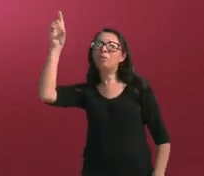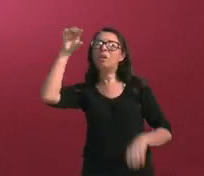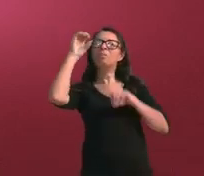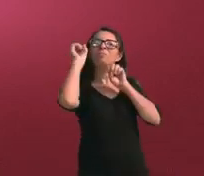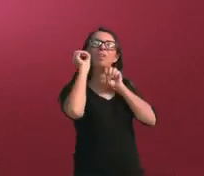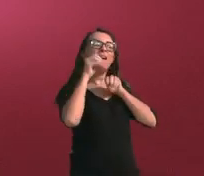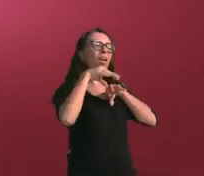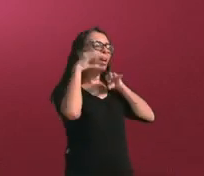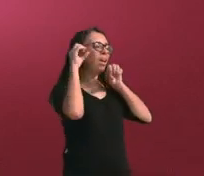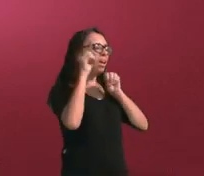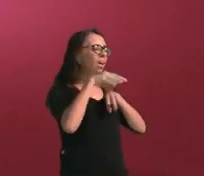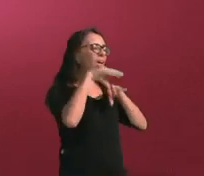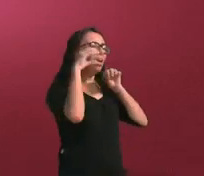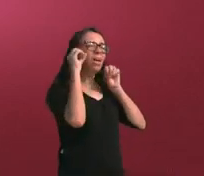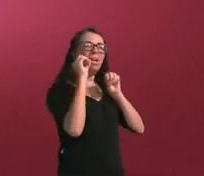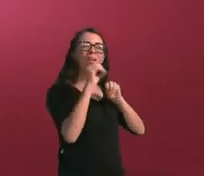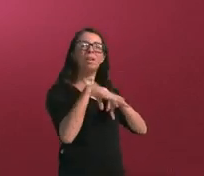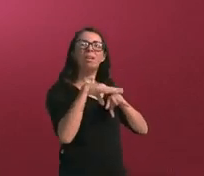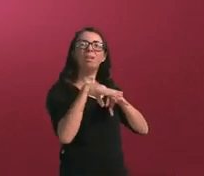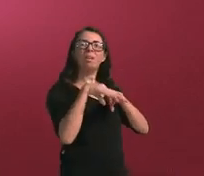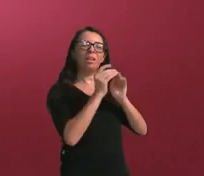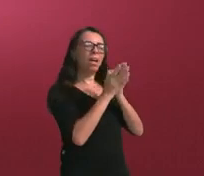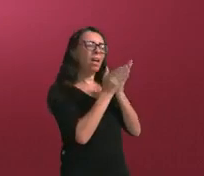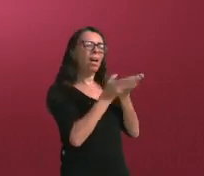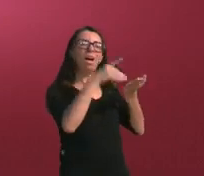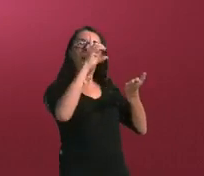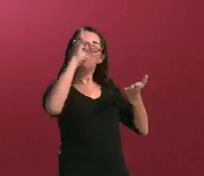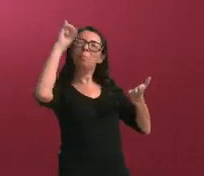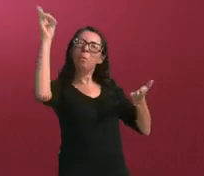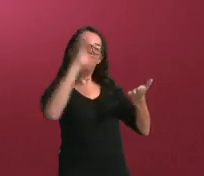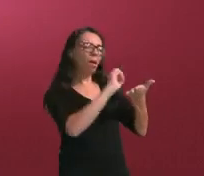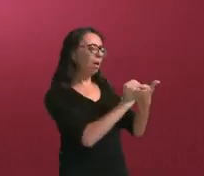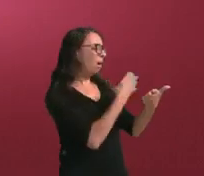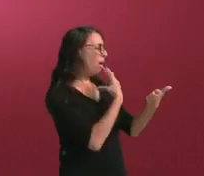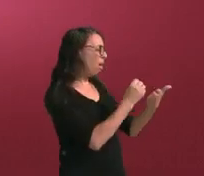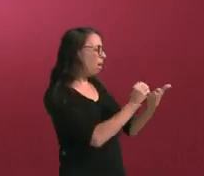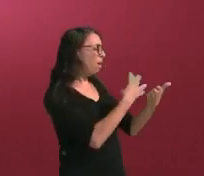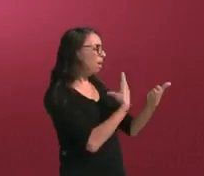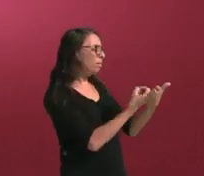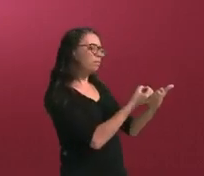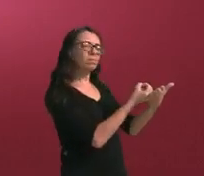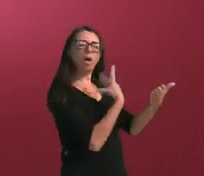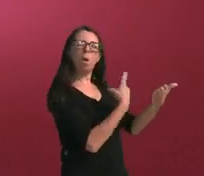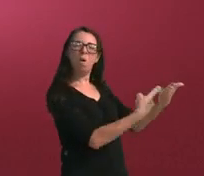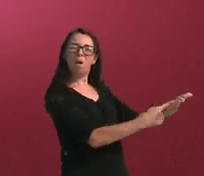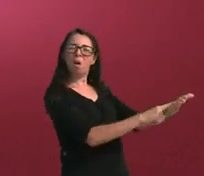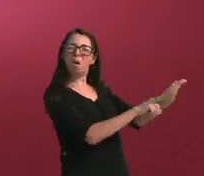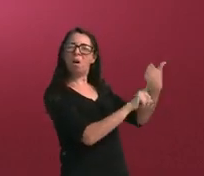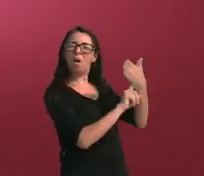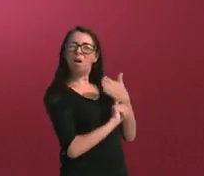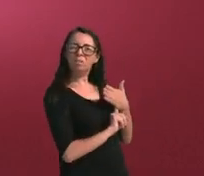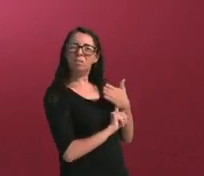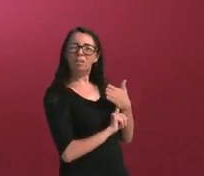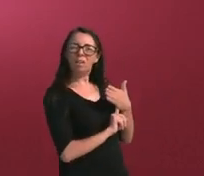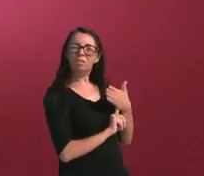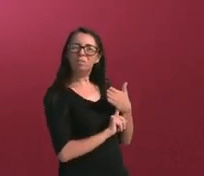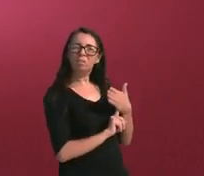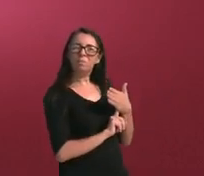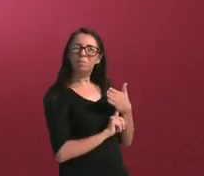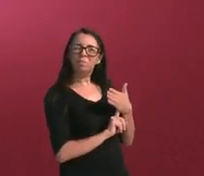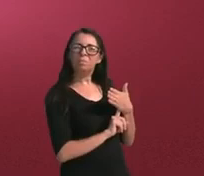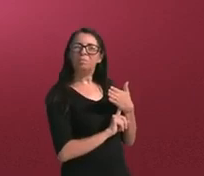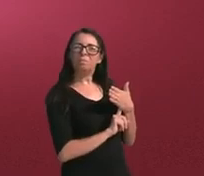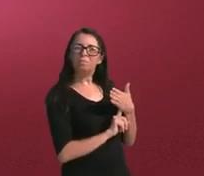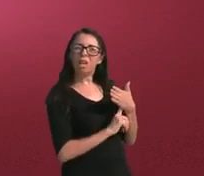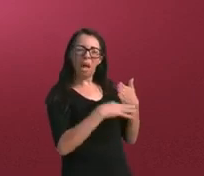porque assim foi do teu agrado. Verso 22. Tudo me foi entregue